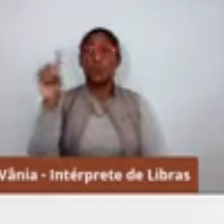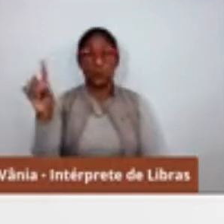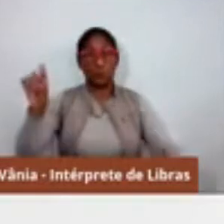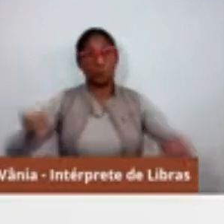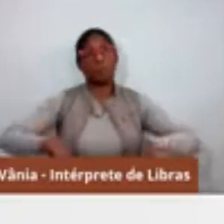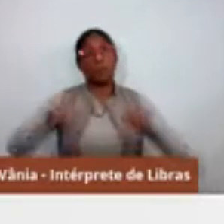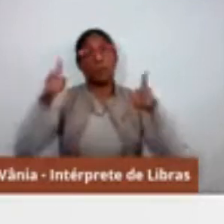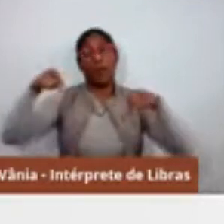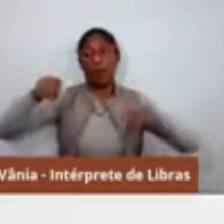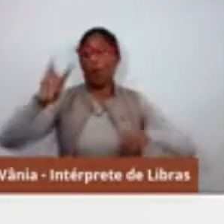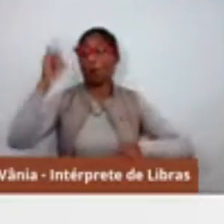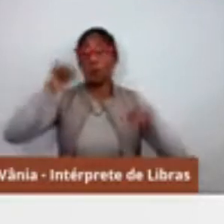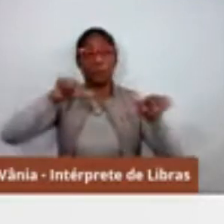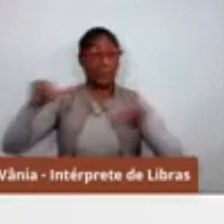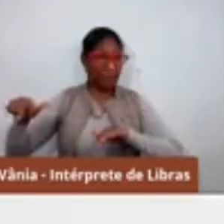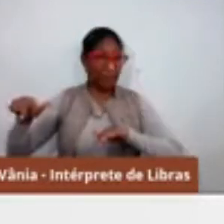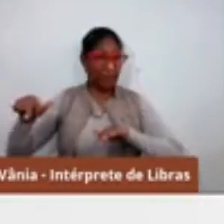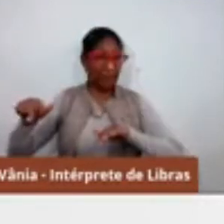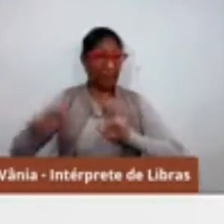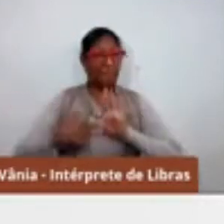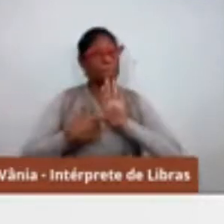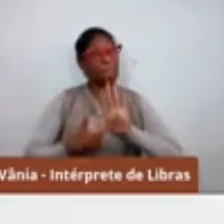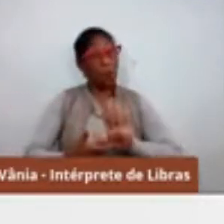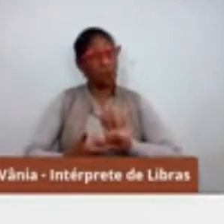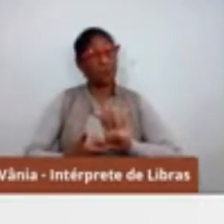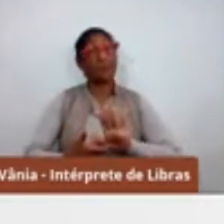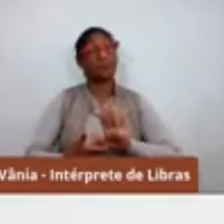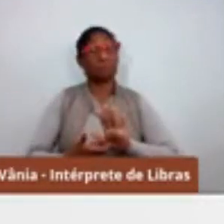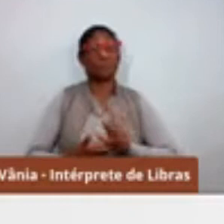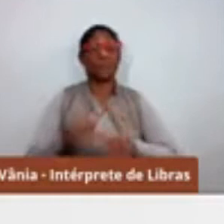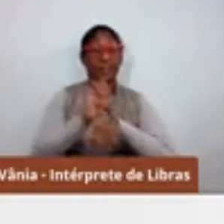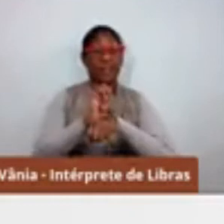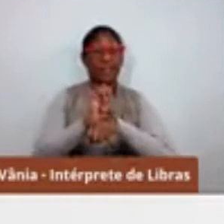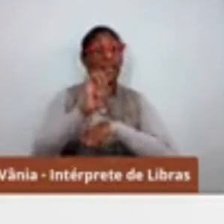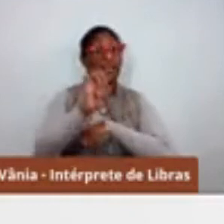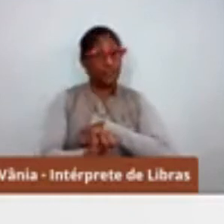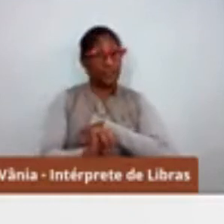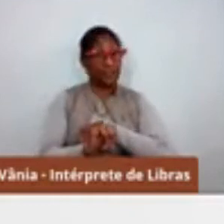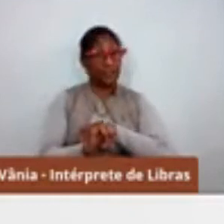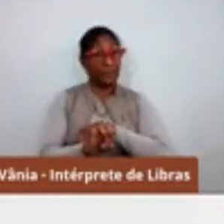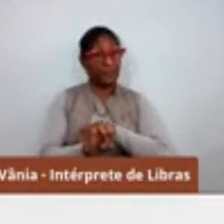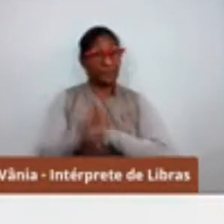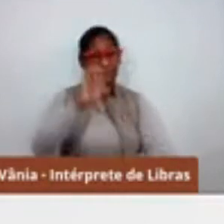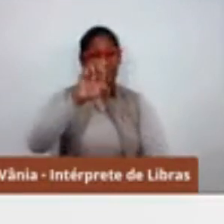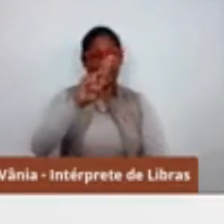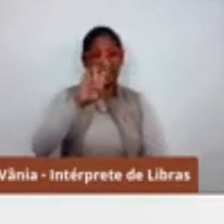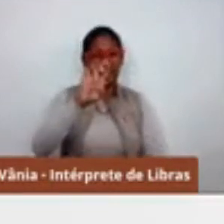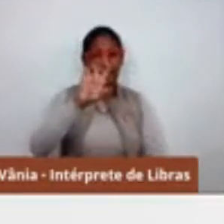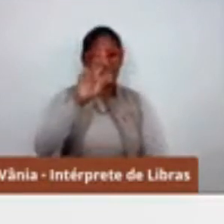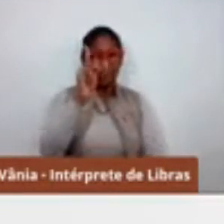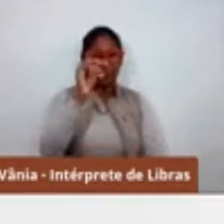recuperados. Então, são indicadores que também fazem com que Erechim fique na